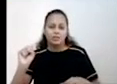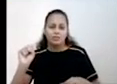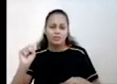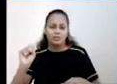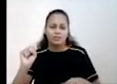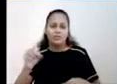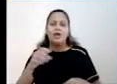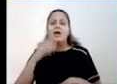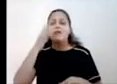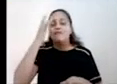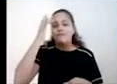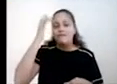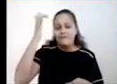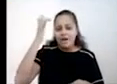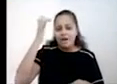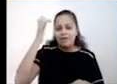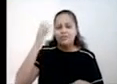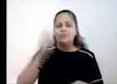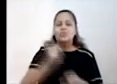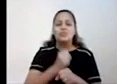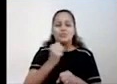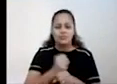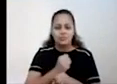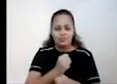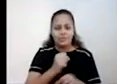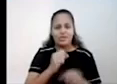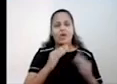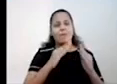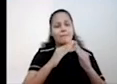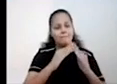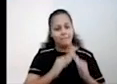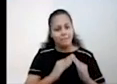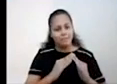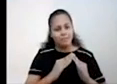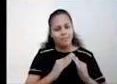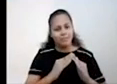fácil construção para serem habitadas.